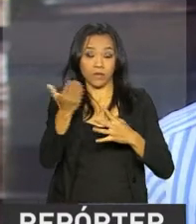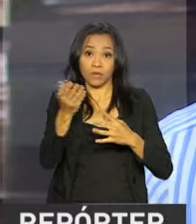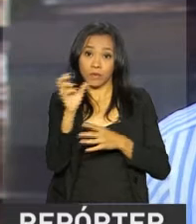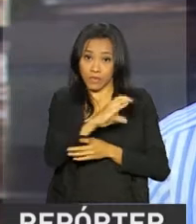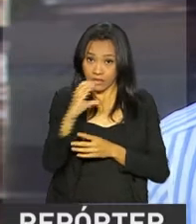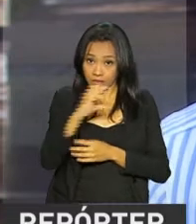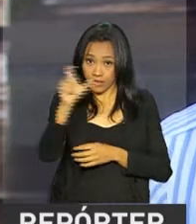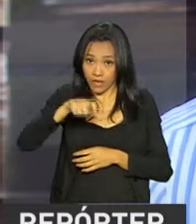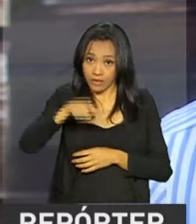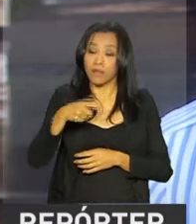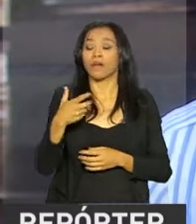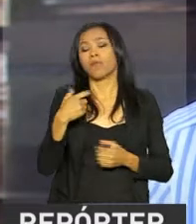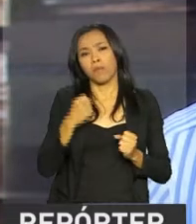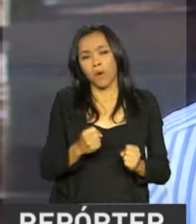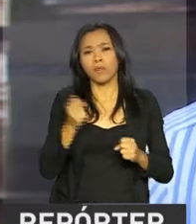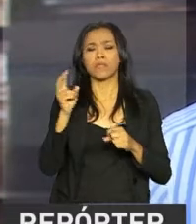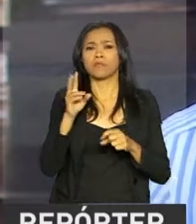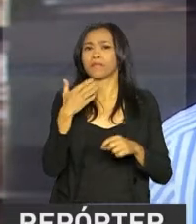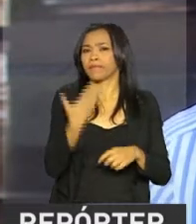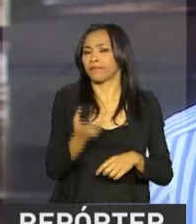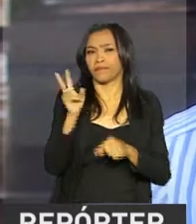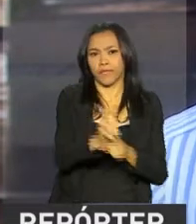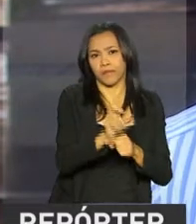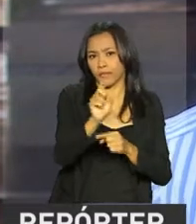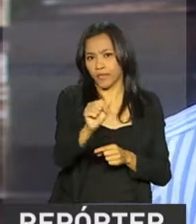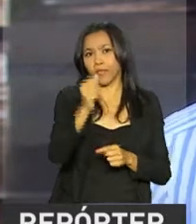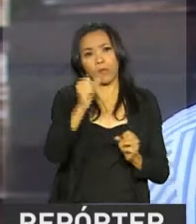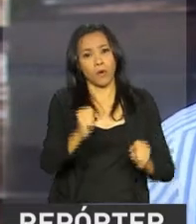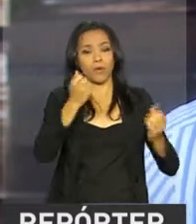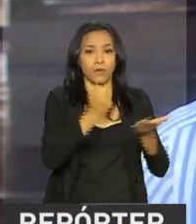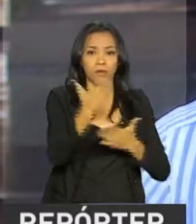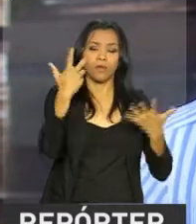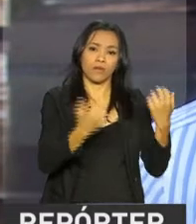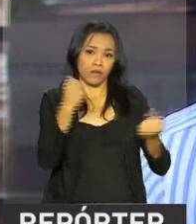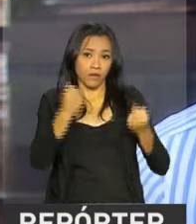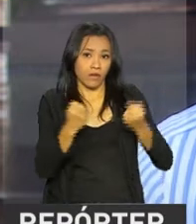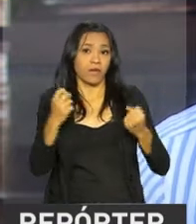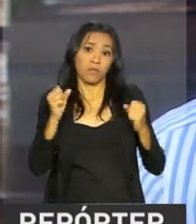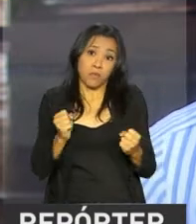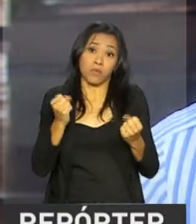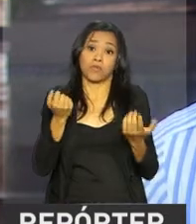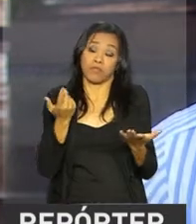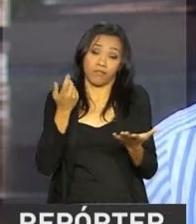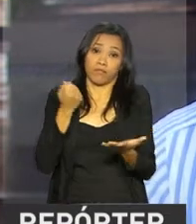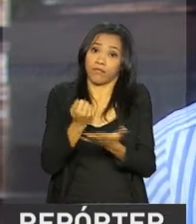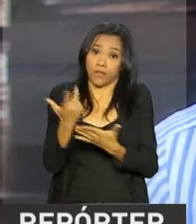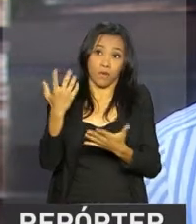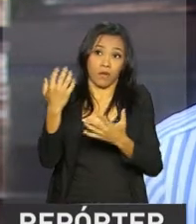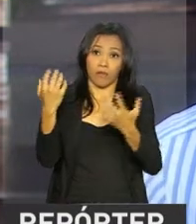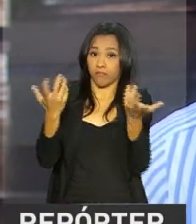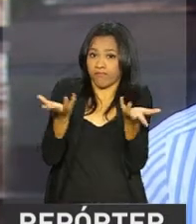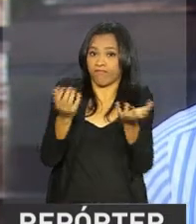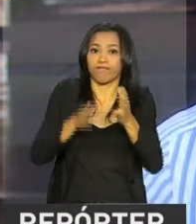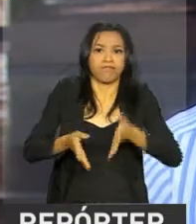acesso a financiamento, podem hoje buscar a compra de um carro novo, a troca possivelmente de um imóvel, pagando juros um pouco